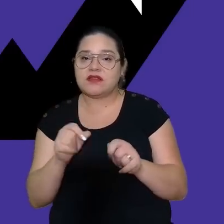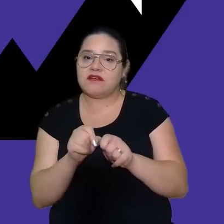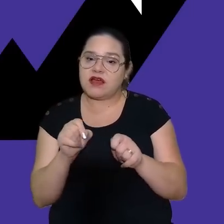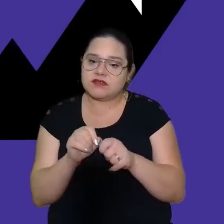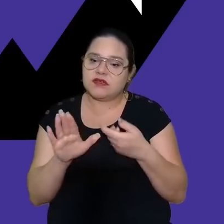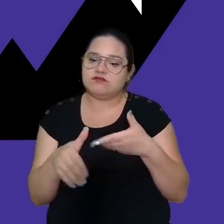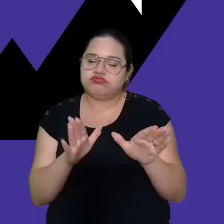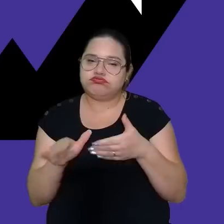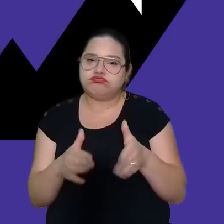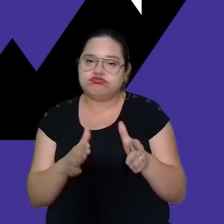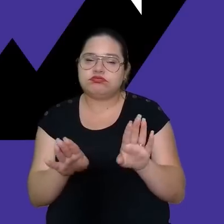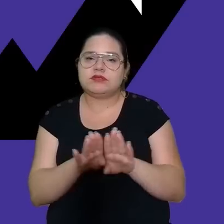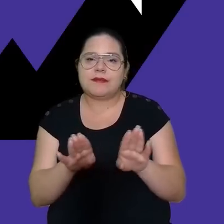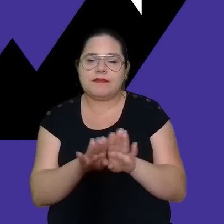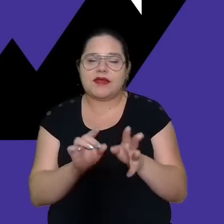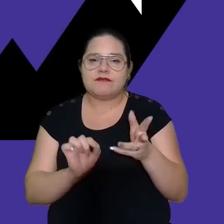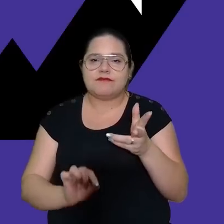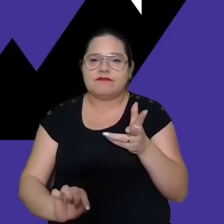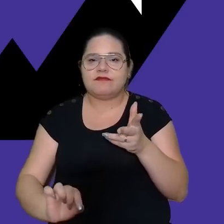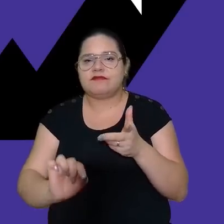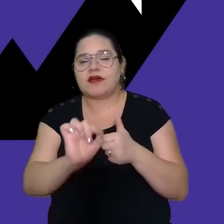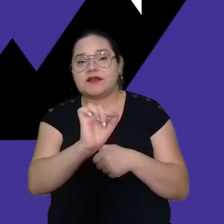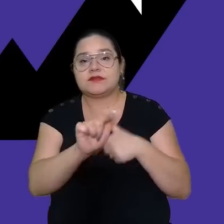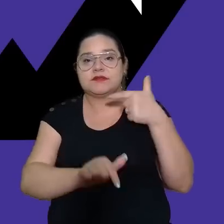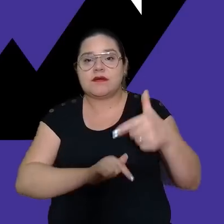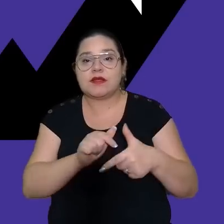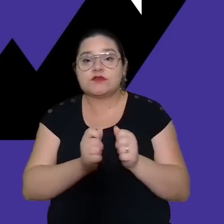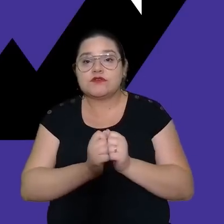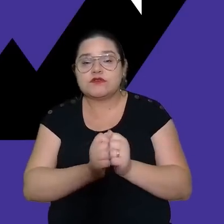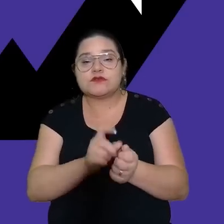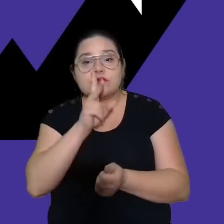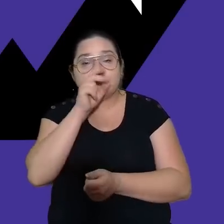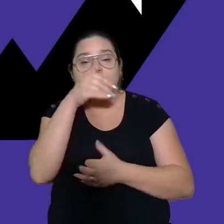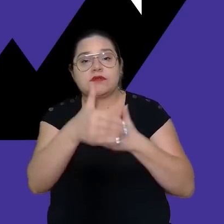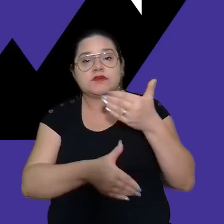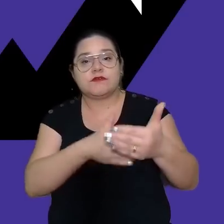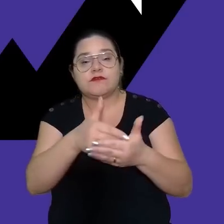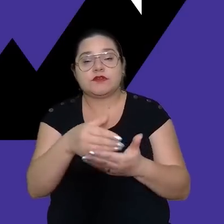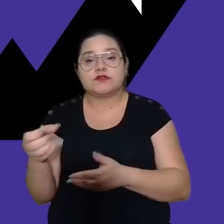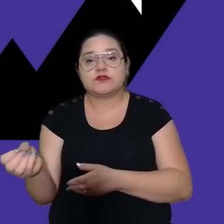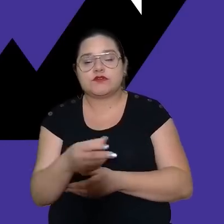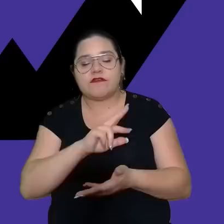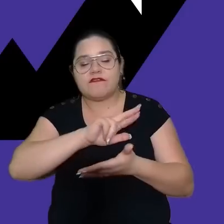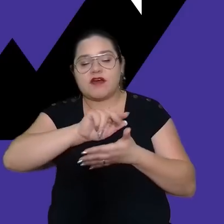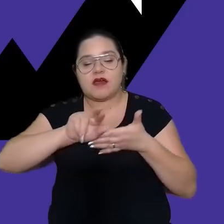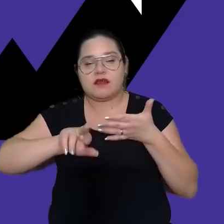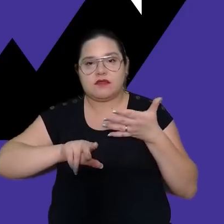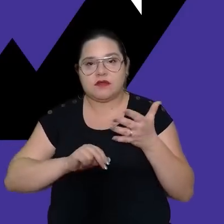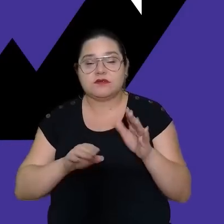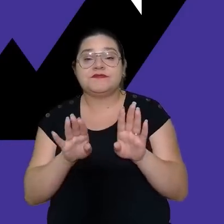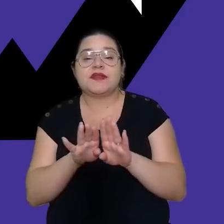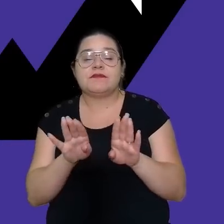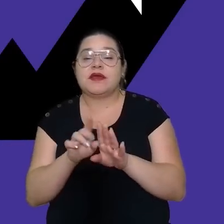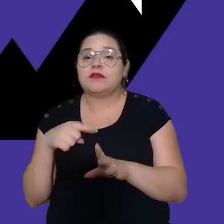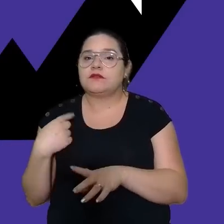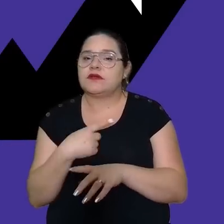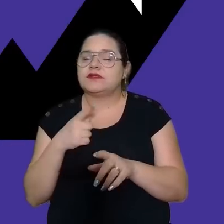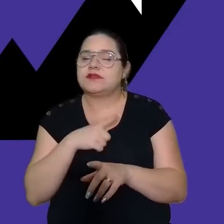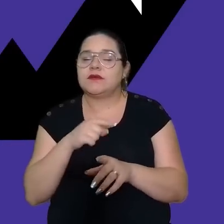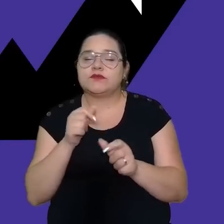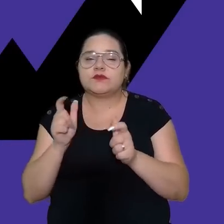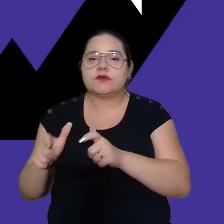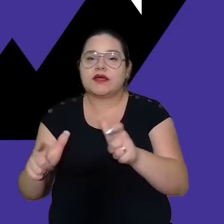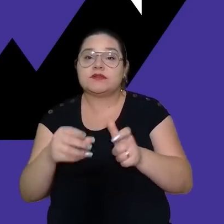Otone Rosa, a Embrapa, trabalhando muito forte no desenvolvimento de novas variedades. E a gente tem campos de experimento aqui com